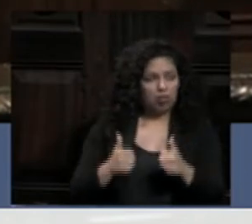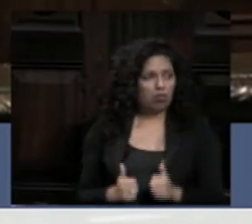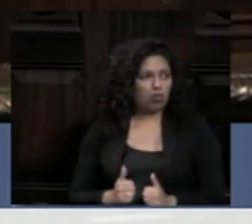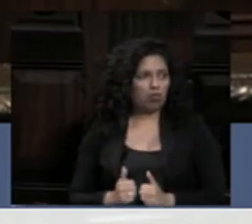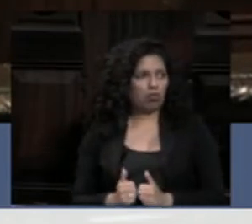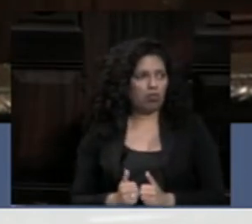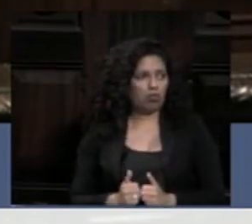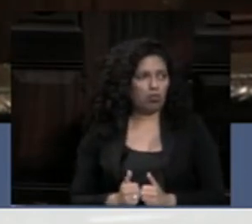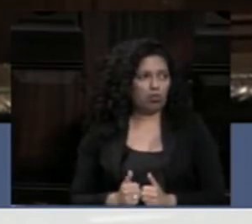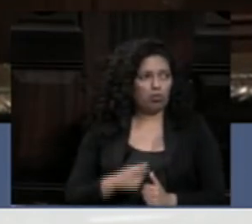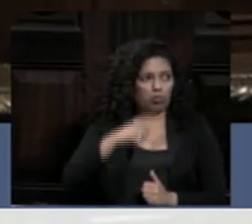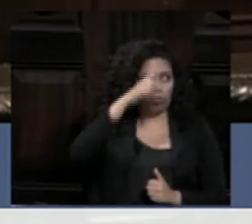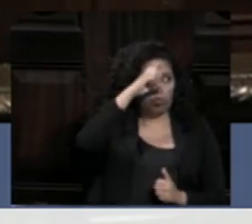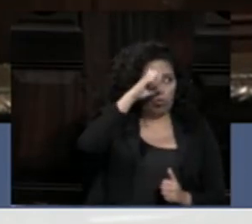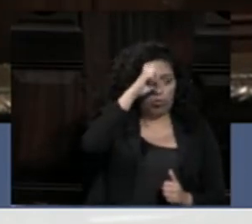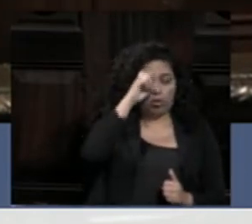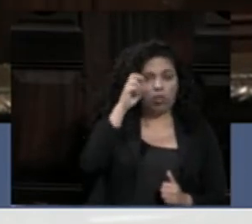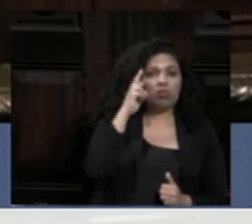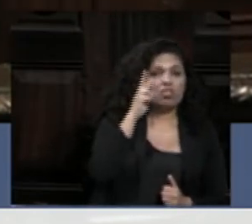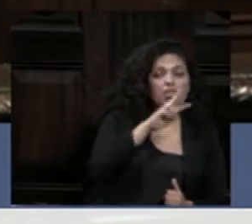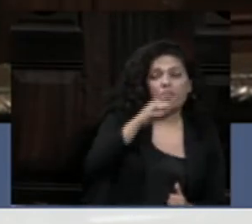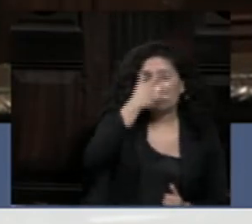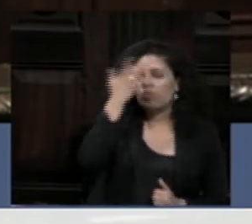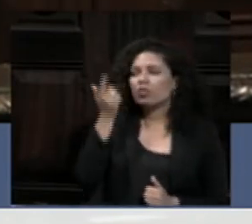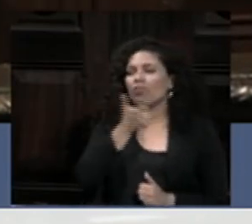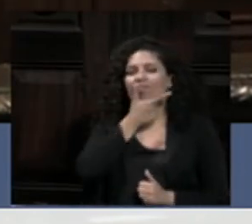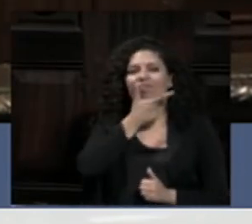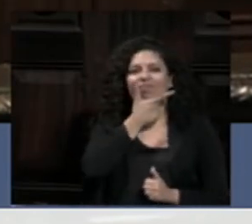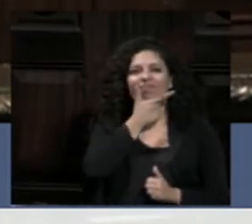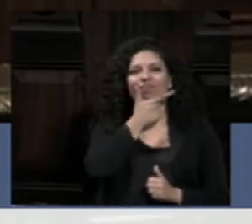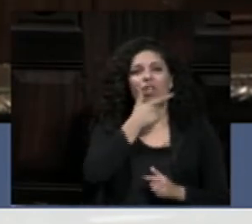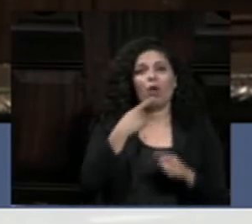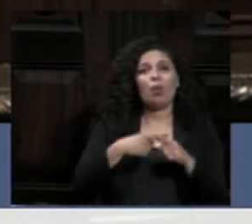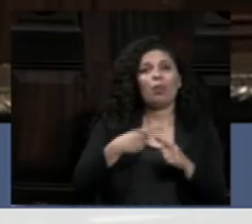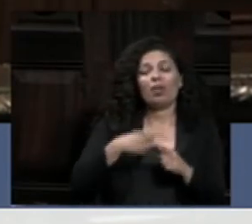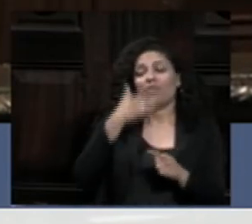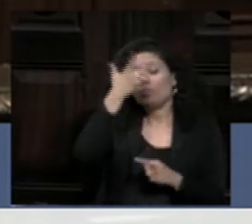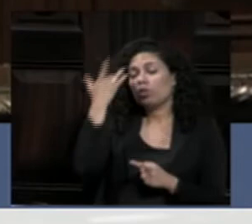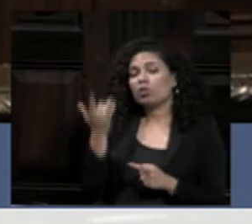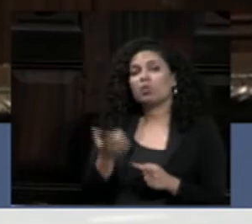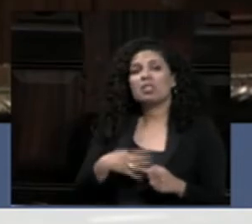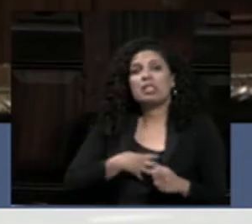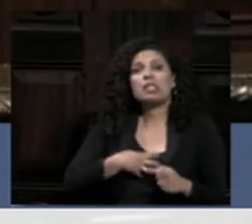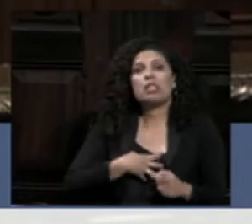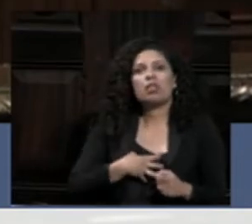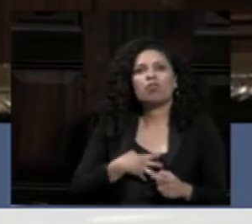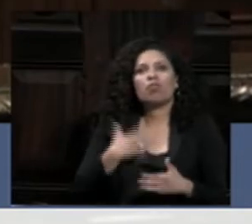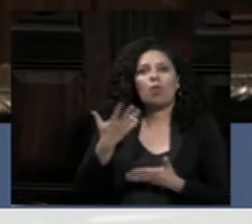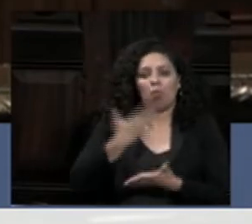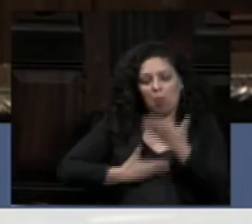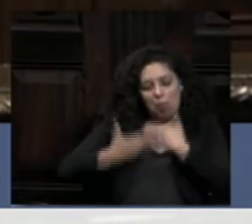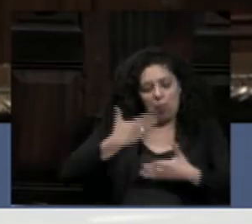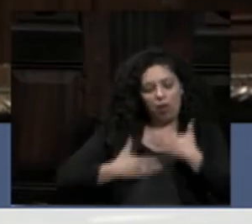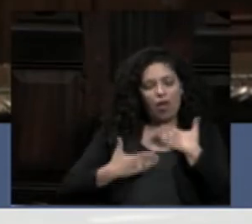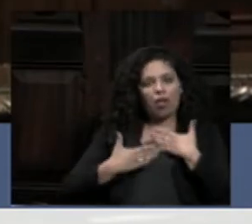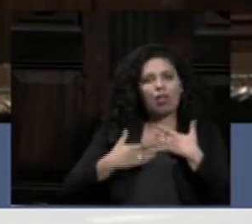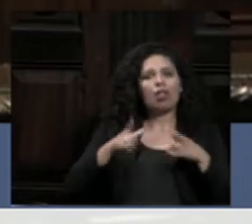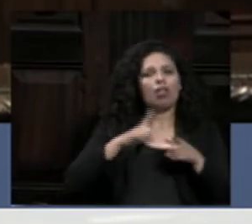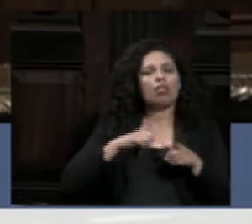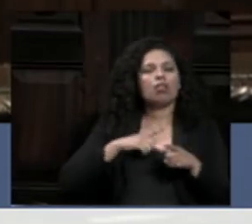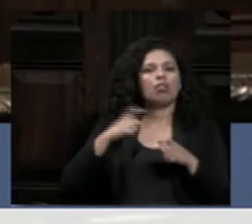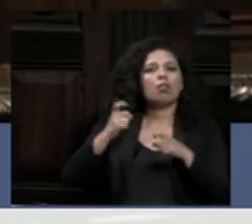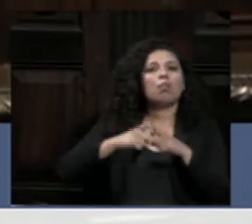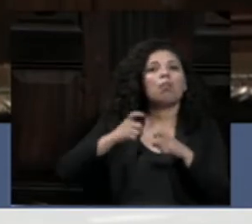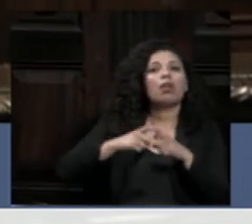num hospital você ver pessoas sorrindo, e as pessoas sorriem porque tem um atendimento. Então, parabéns ao prefeito Aguinaldinho, que é